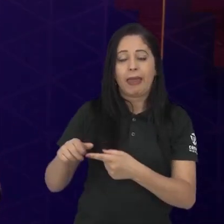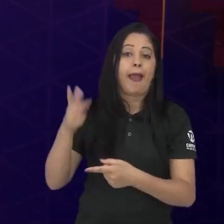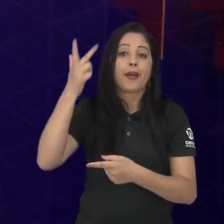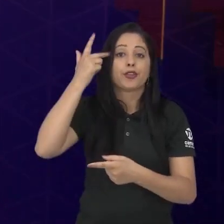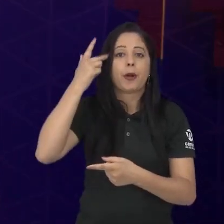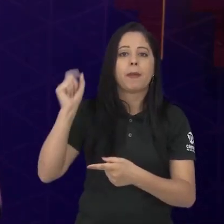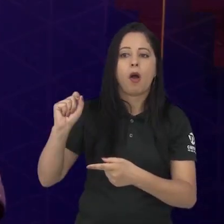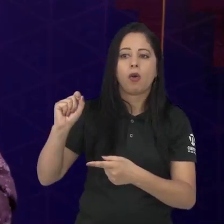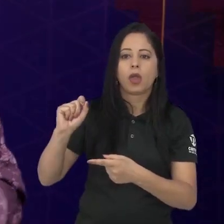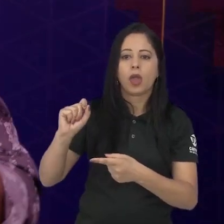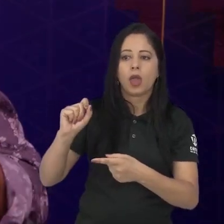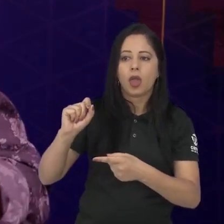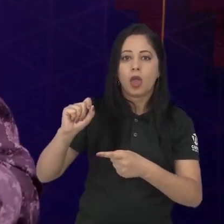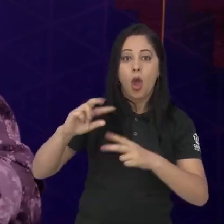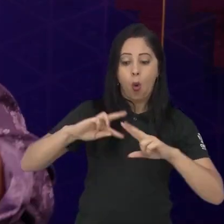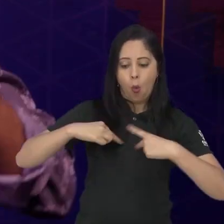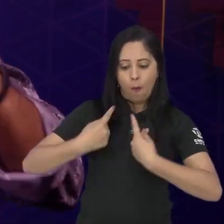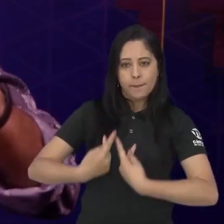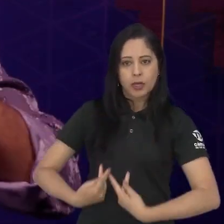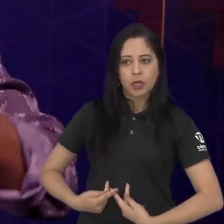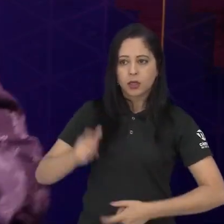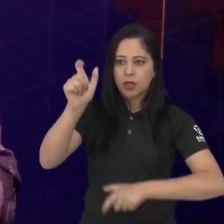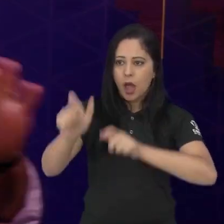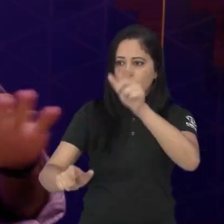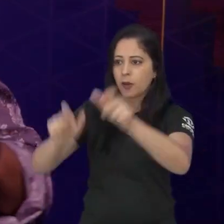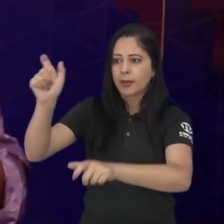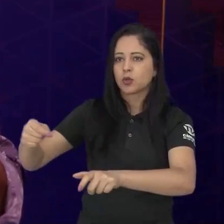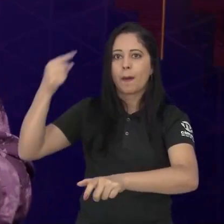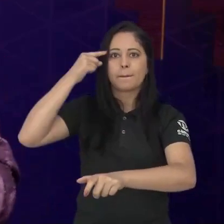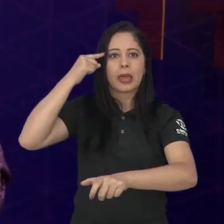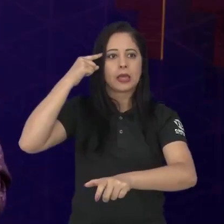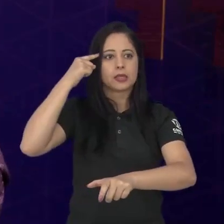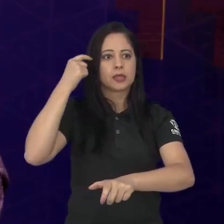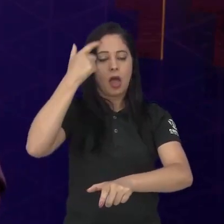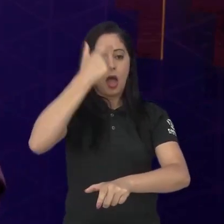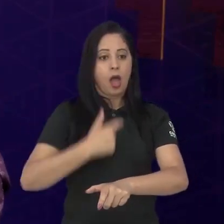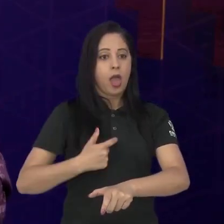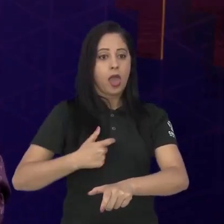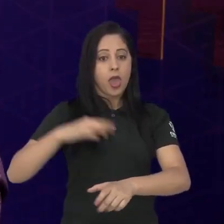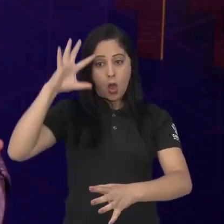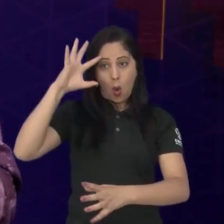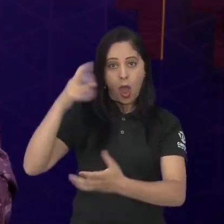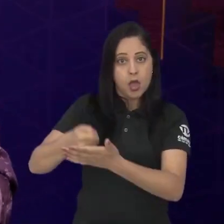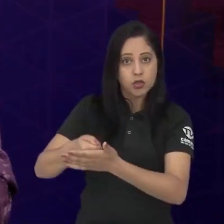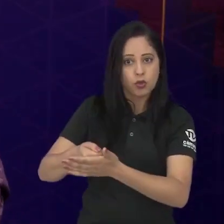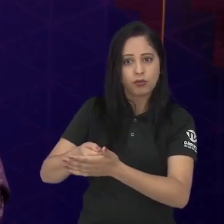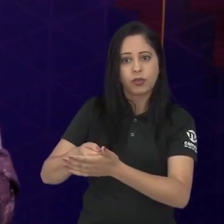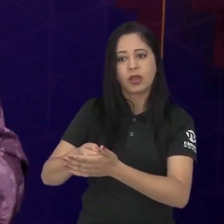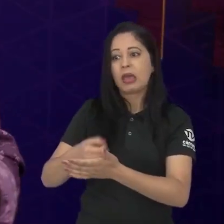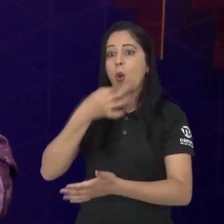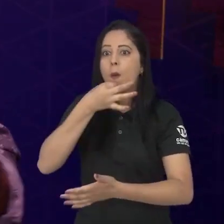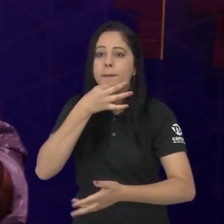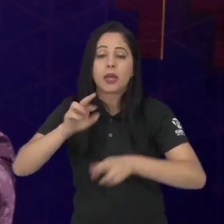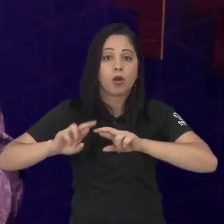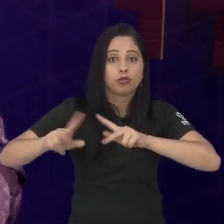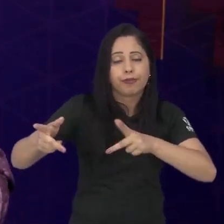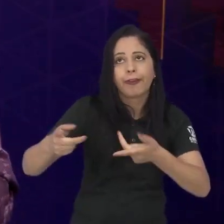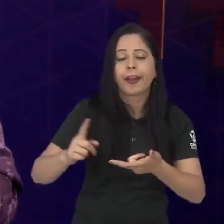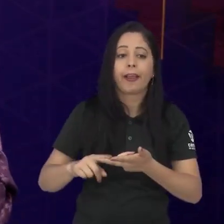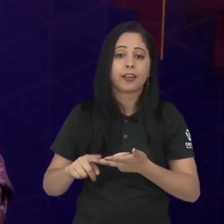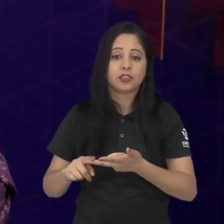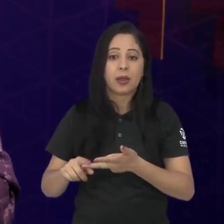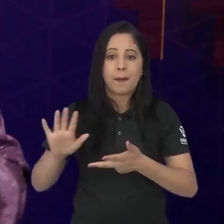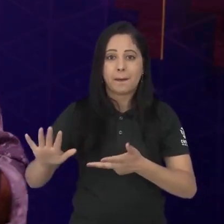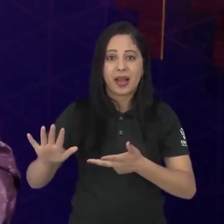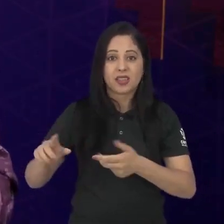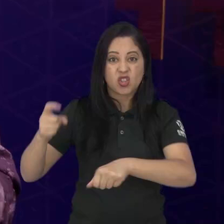ela começa a ter, cada um tem uma ideia de como solucionar, cada um quer ir para um lado, tem opiniões divergentes, e na